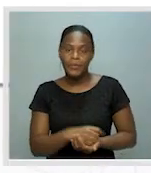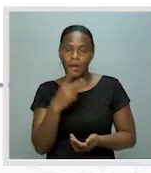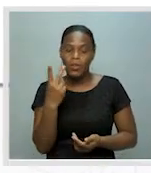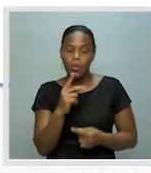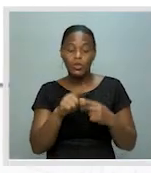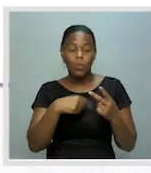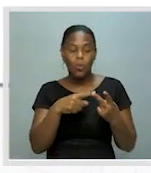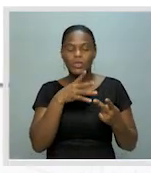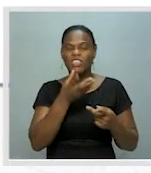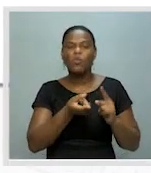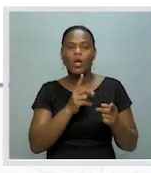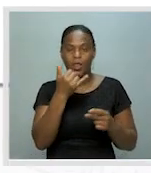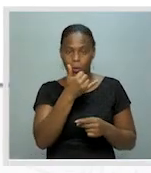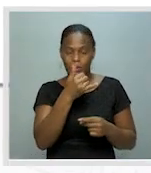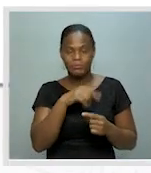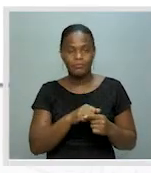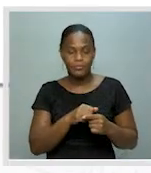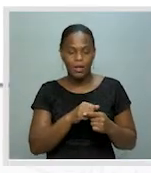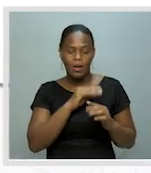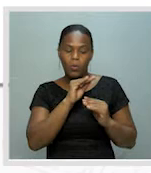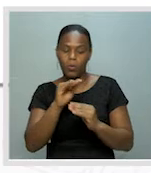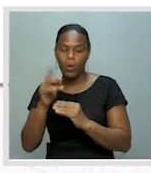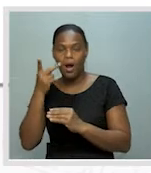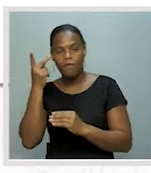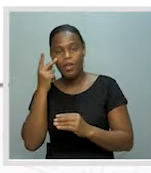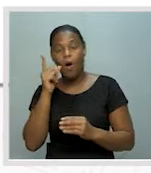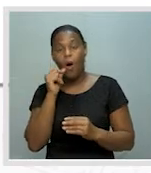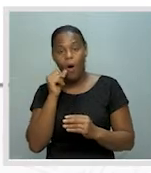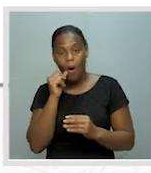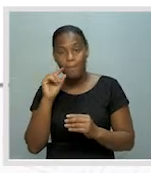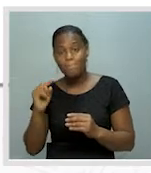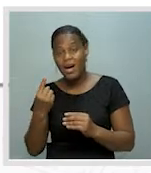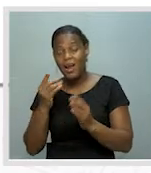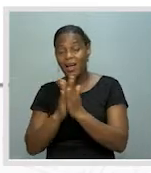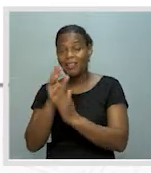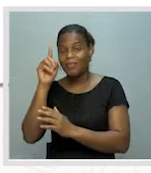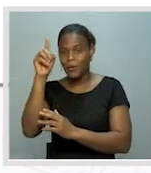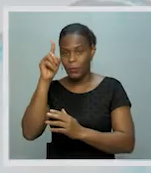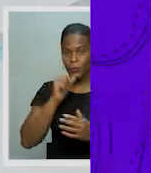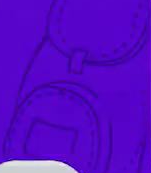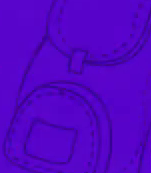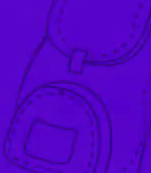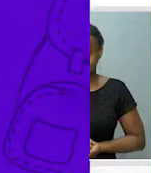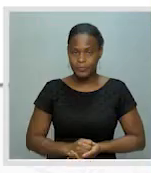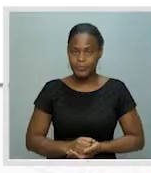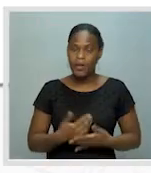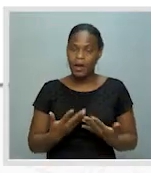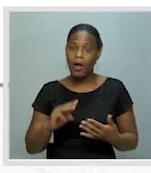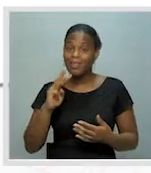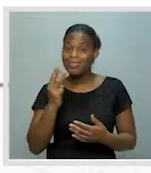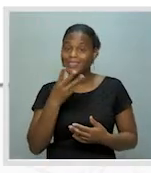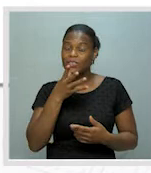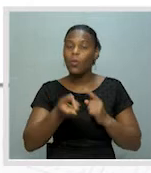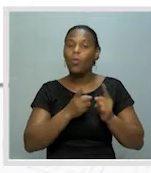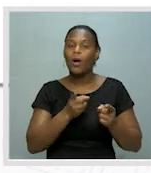outra definição. É a orientação da vida do homem para Deus. Vamos à